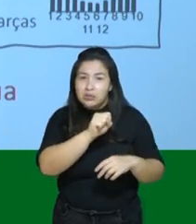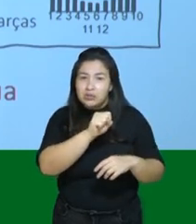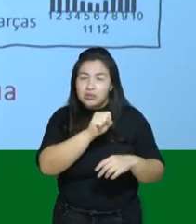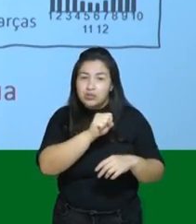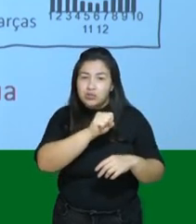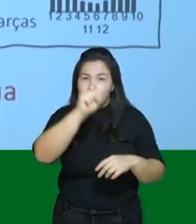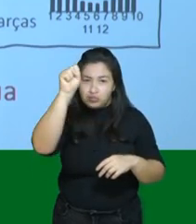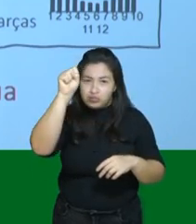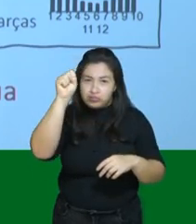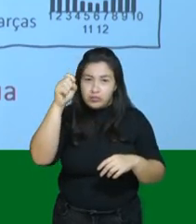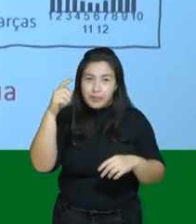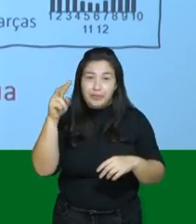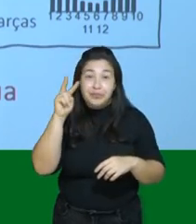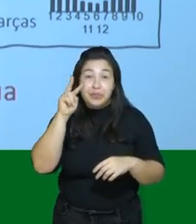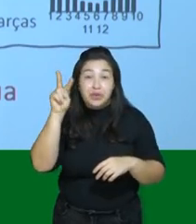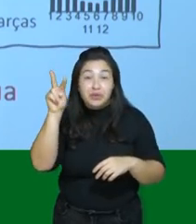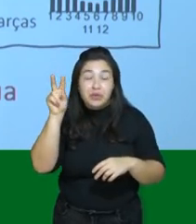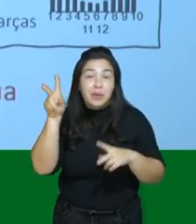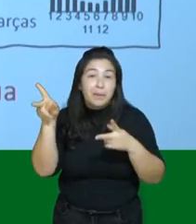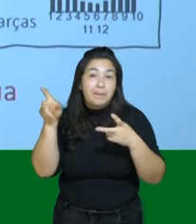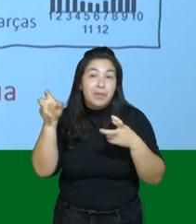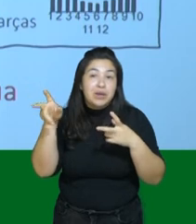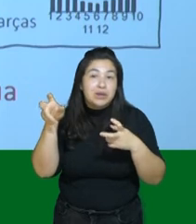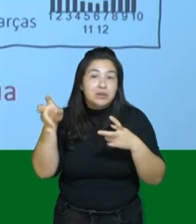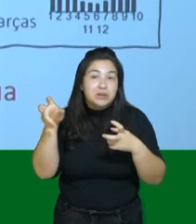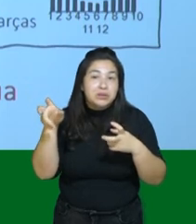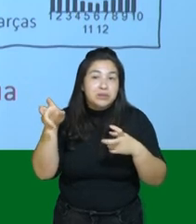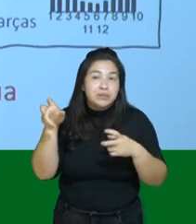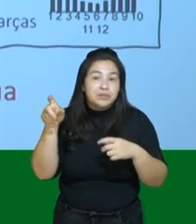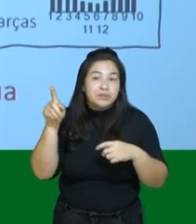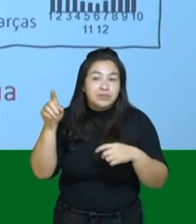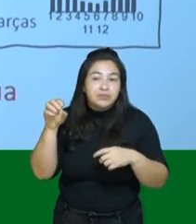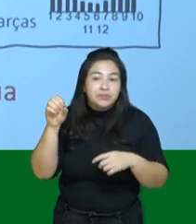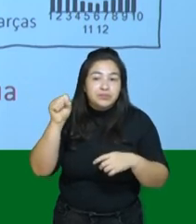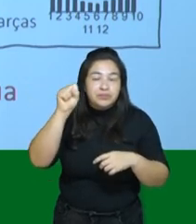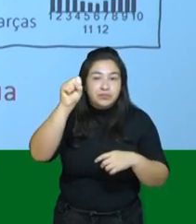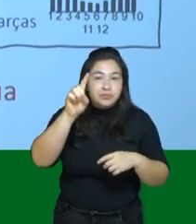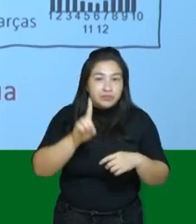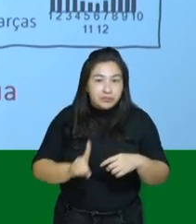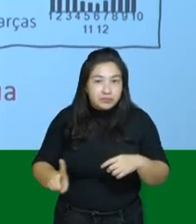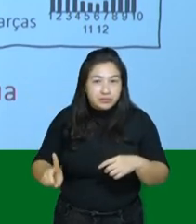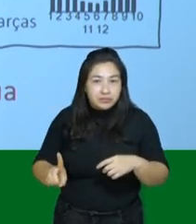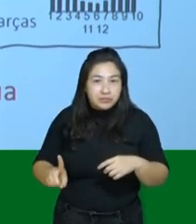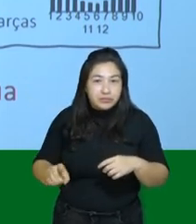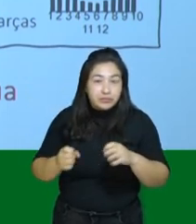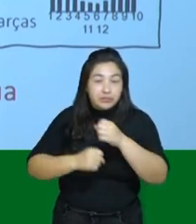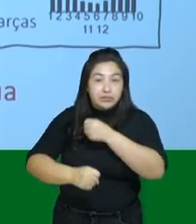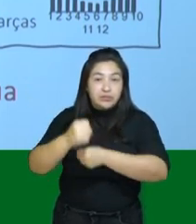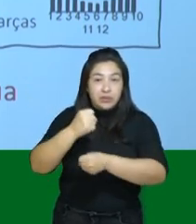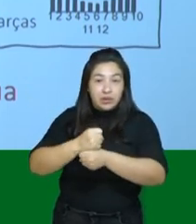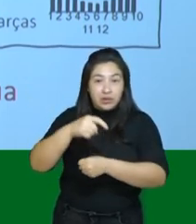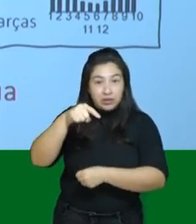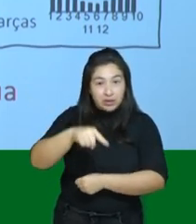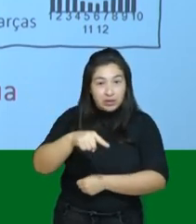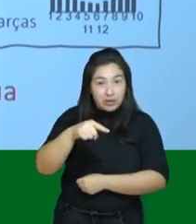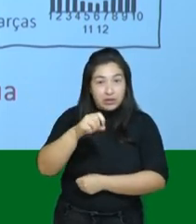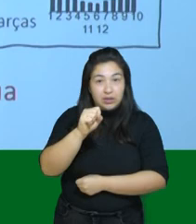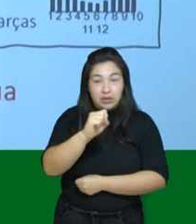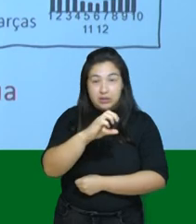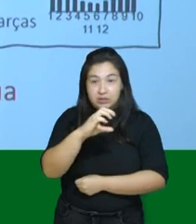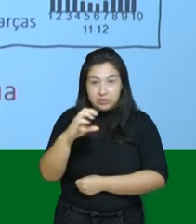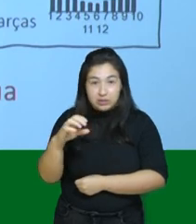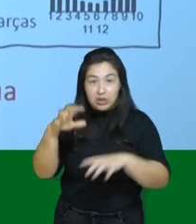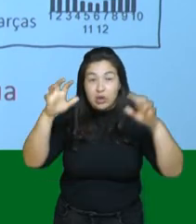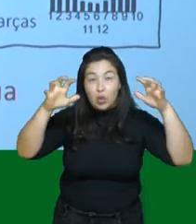se vocês olharem aqui em termos de precipitação, né, no passado, olha só, o clima de Santa Catarina, no